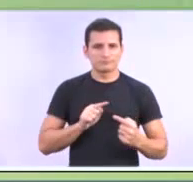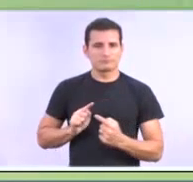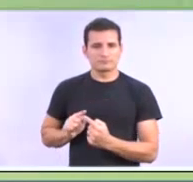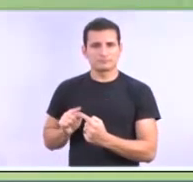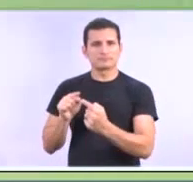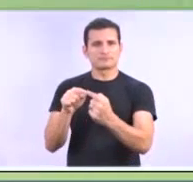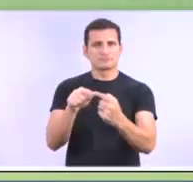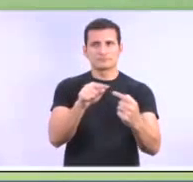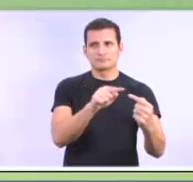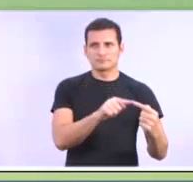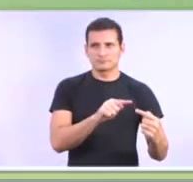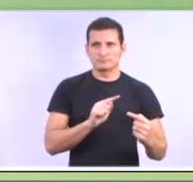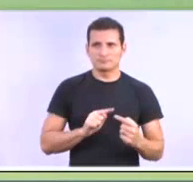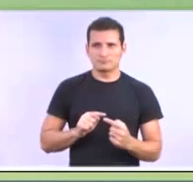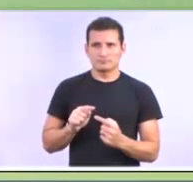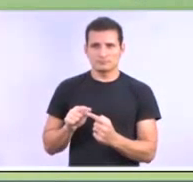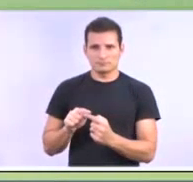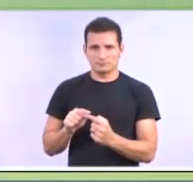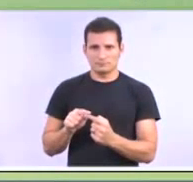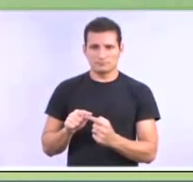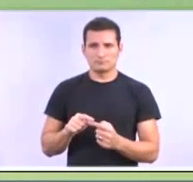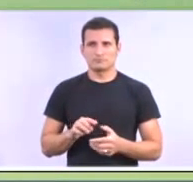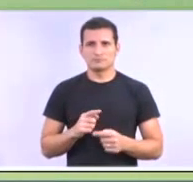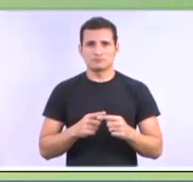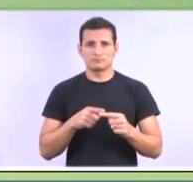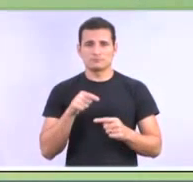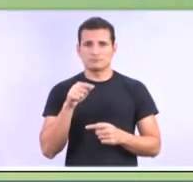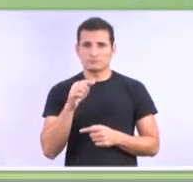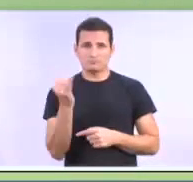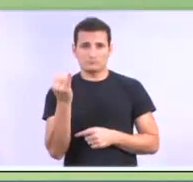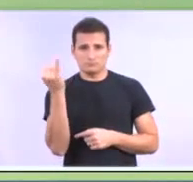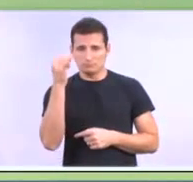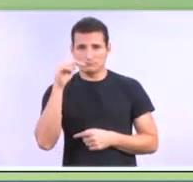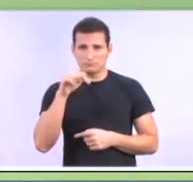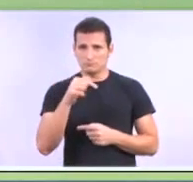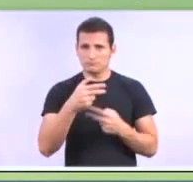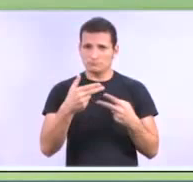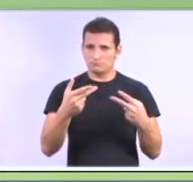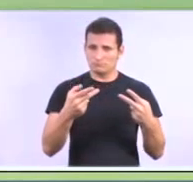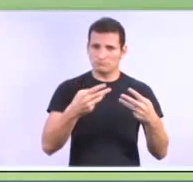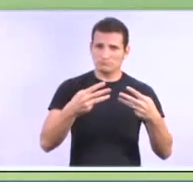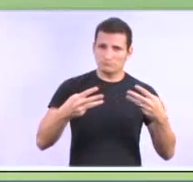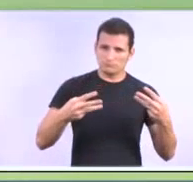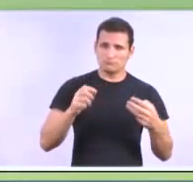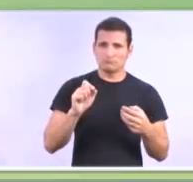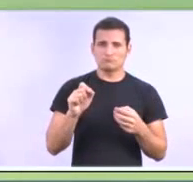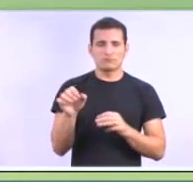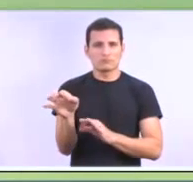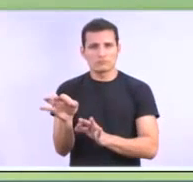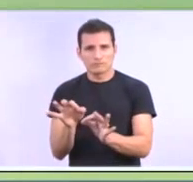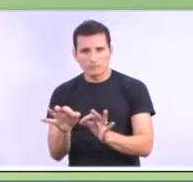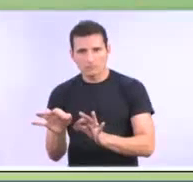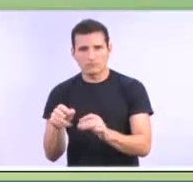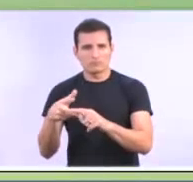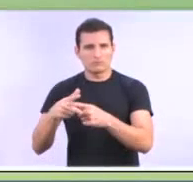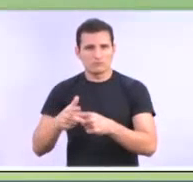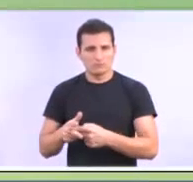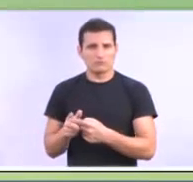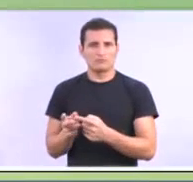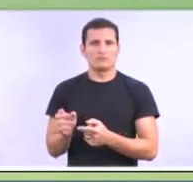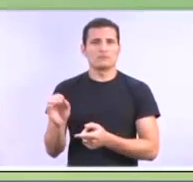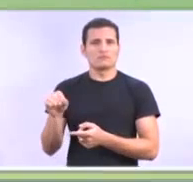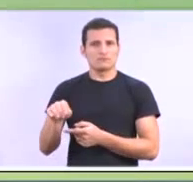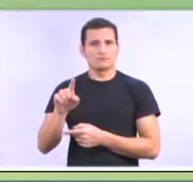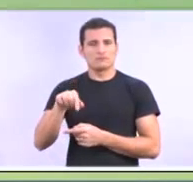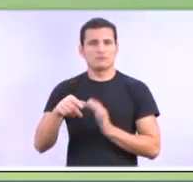LANs. Por causa da importância desses dispositivos à rede, configurar, instalar e manter esses dispositivos são essenciais à